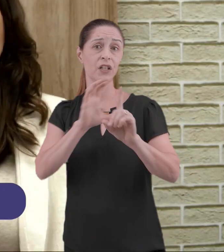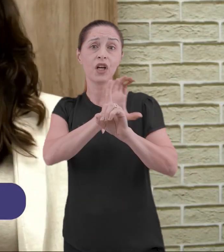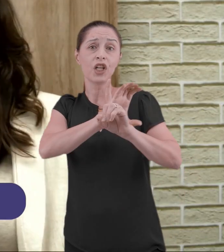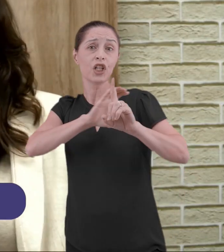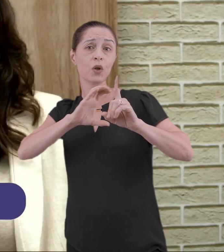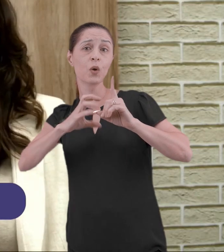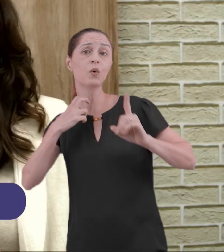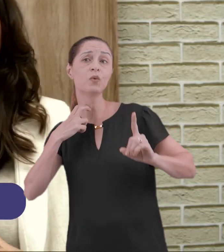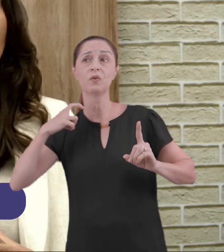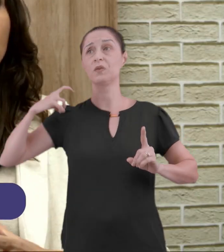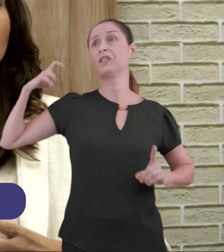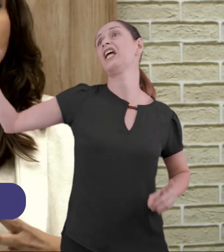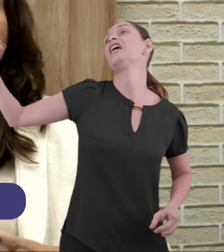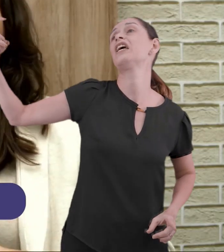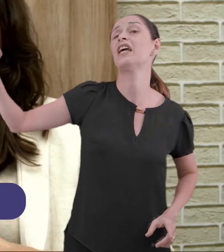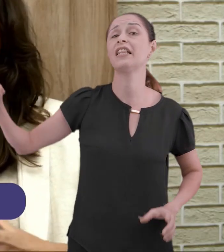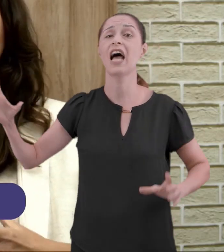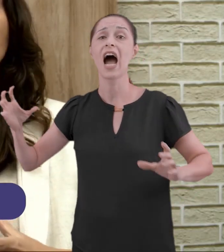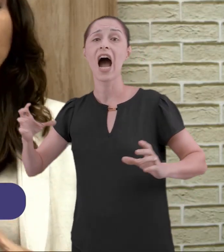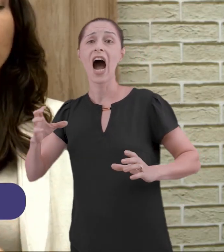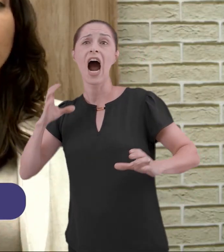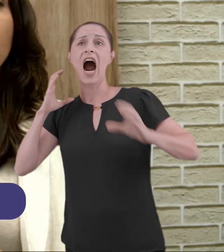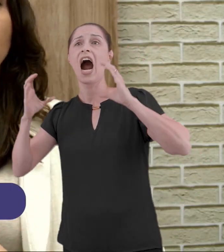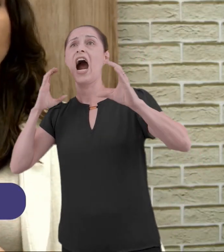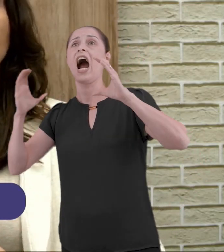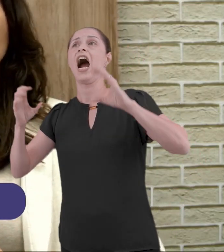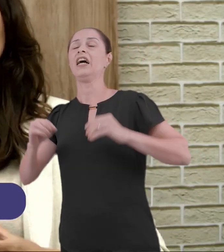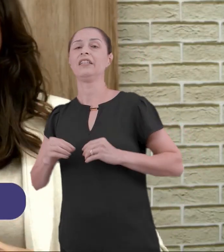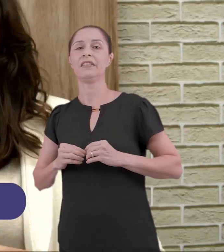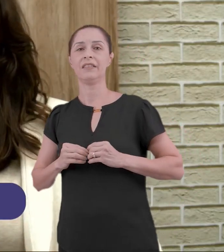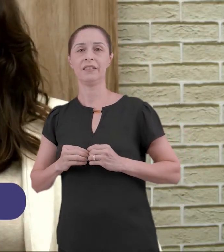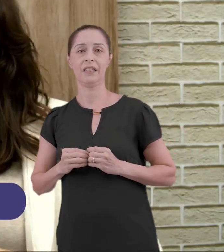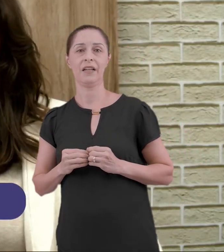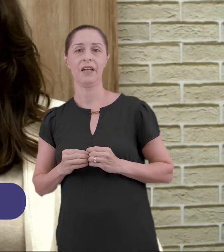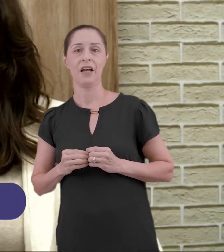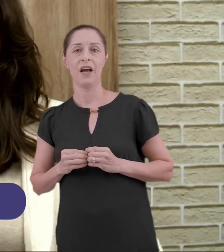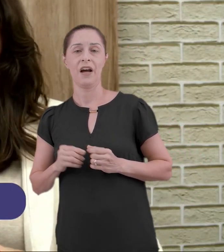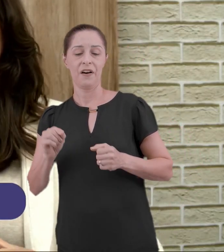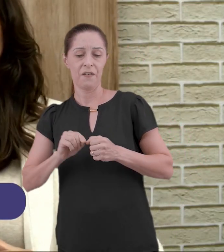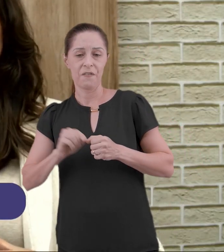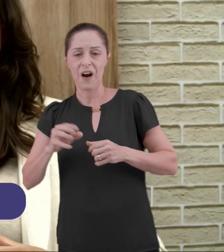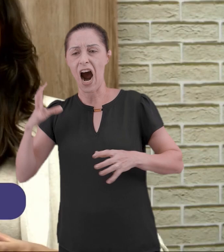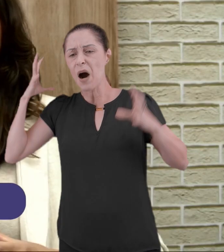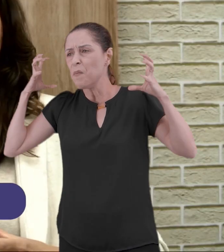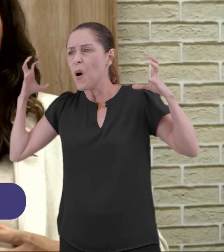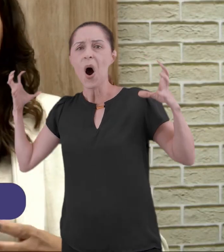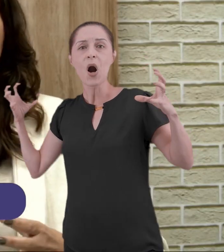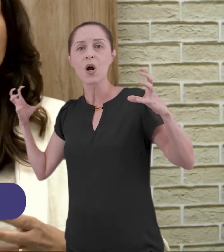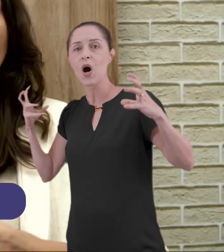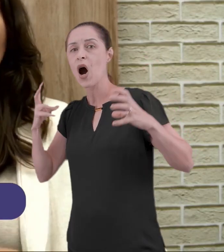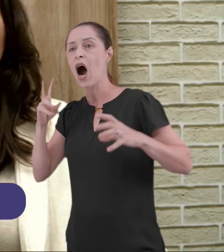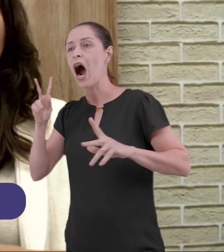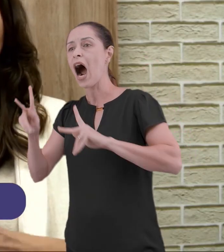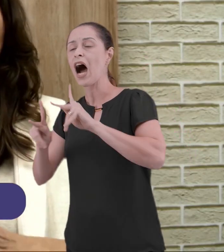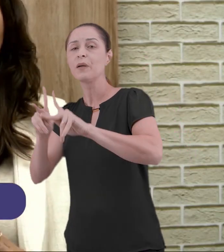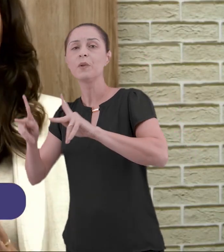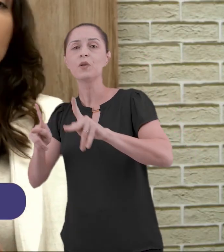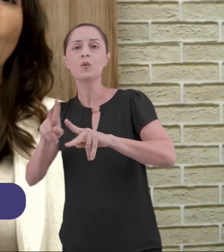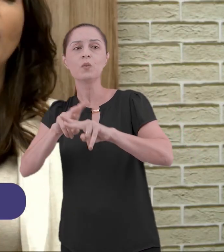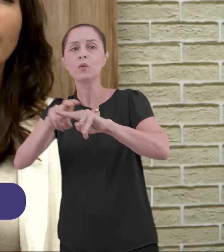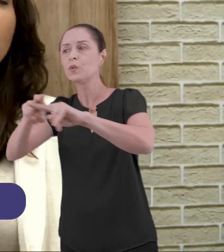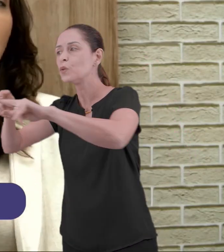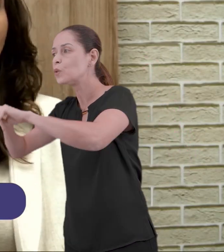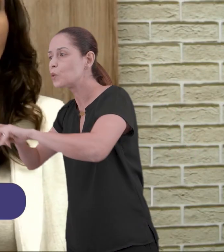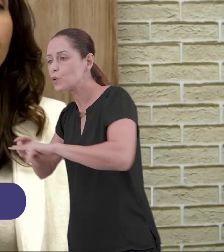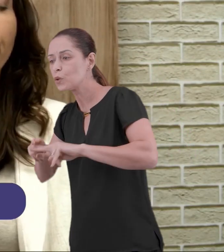E às vezes elas gritam, então fazem barulho, e isso não é bem aceito. E aí as pessoas que estão ali logo